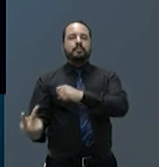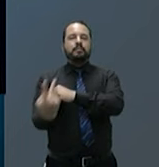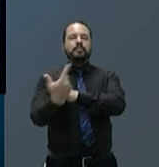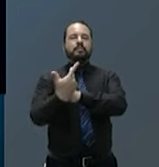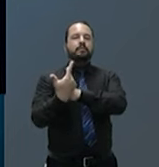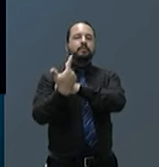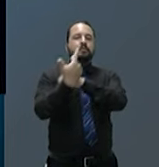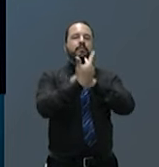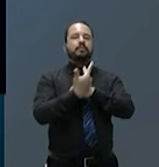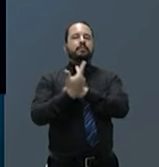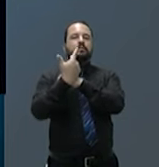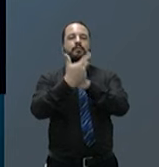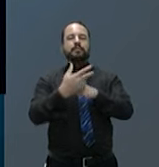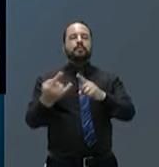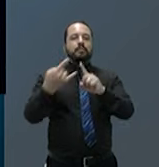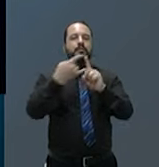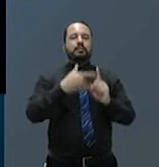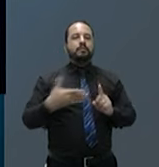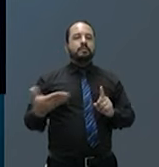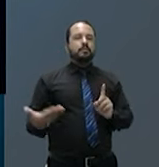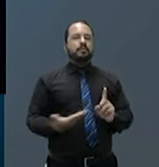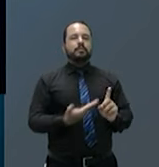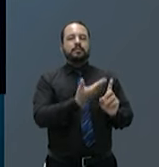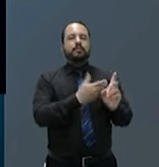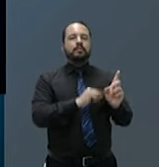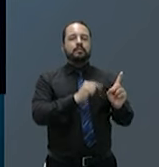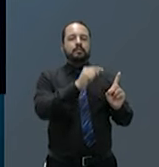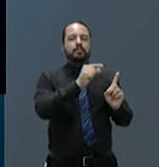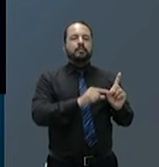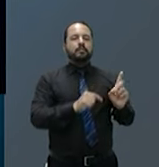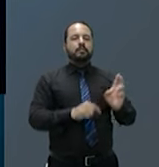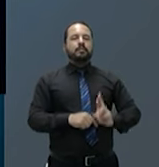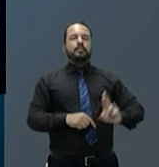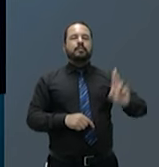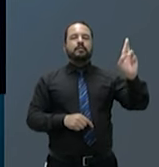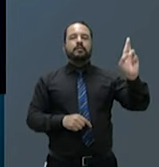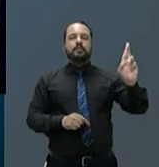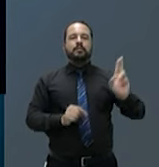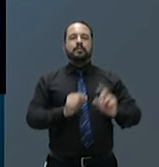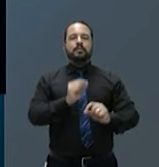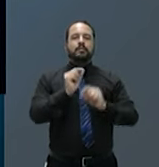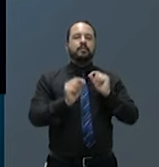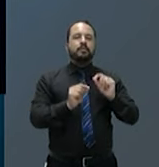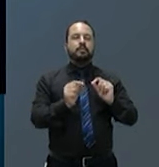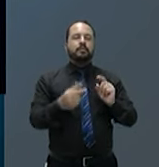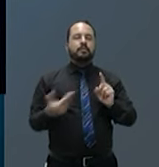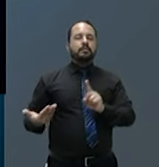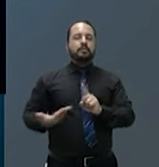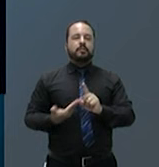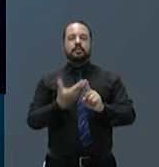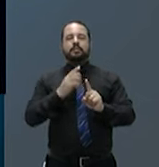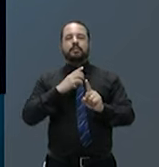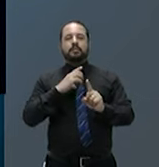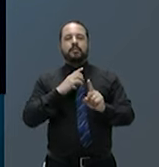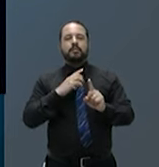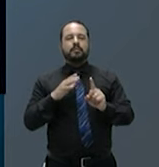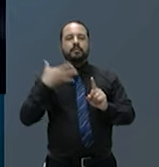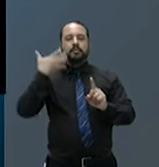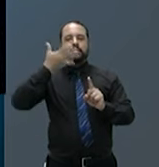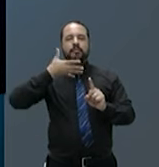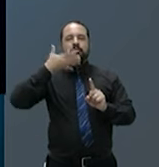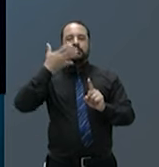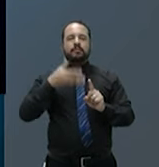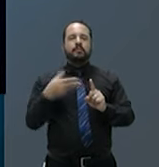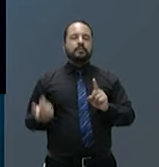pela requerente. E temos também anotado uma sustentação oral pelo